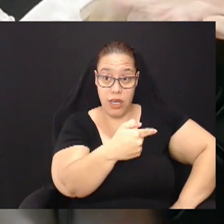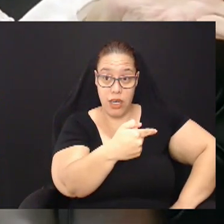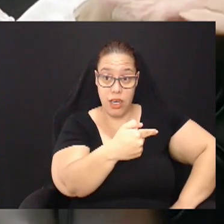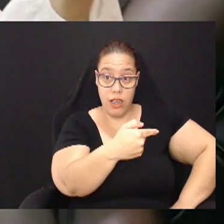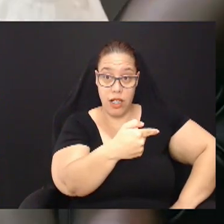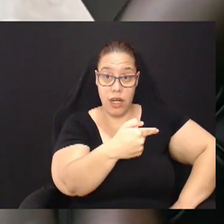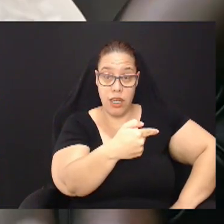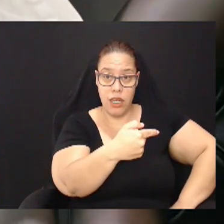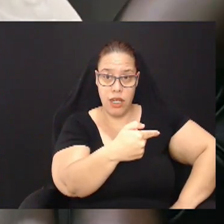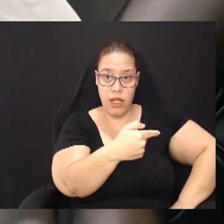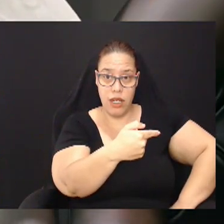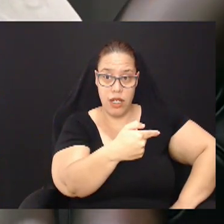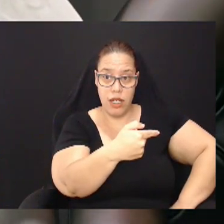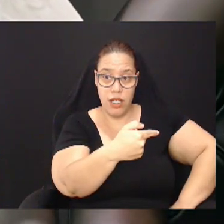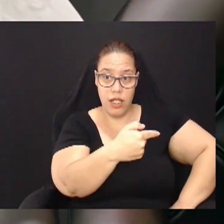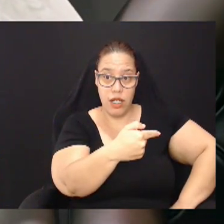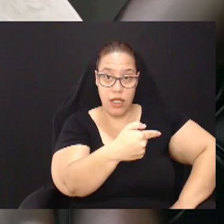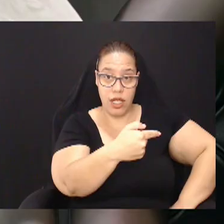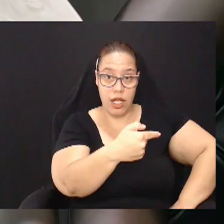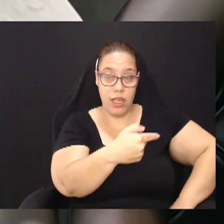30 anos atrás, né,